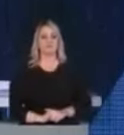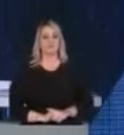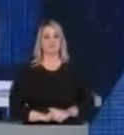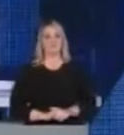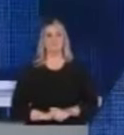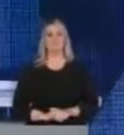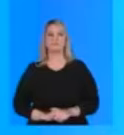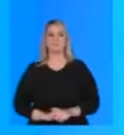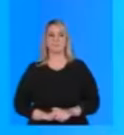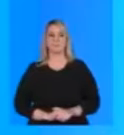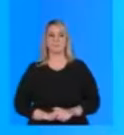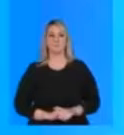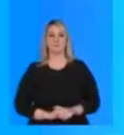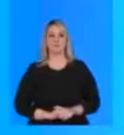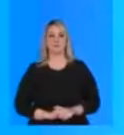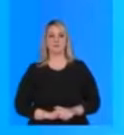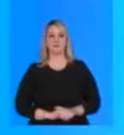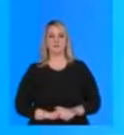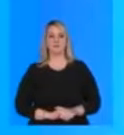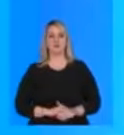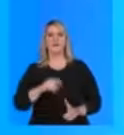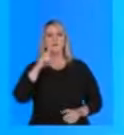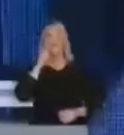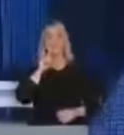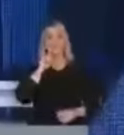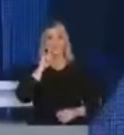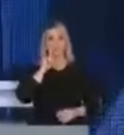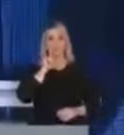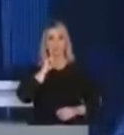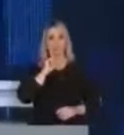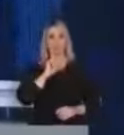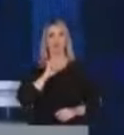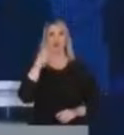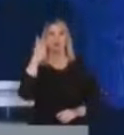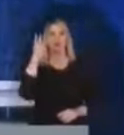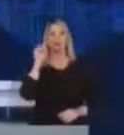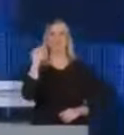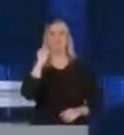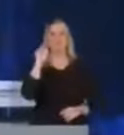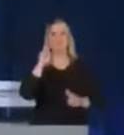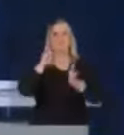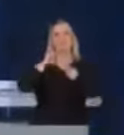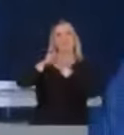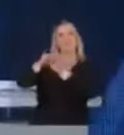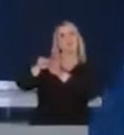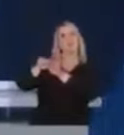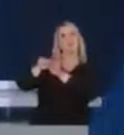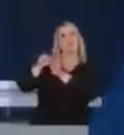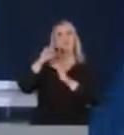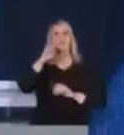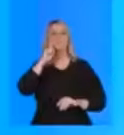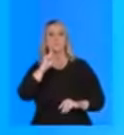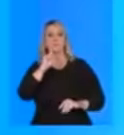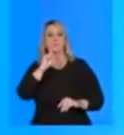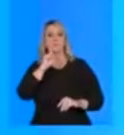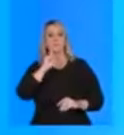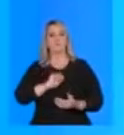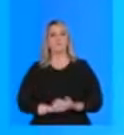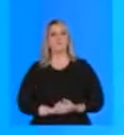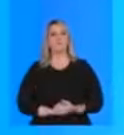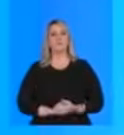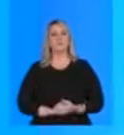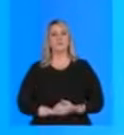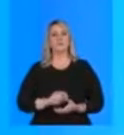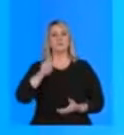bom candidato freo Flávio bolsonaro tem 30 segundos para fazer a pergunta para candidato Marcelo freo